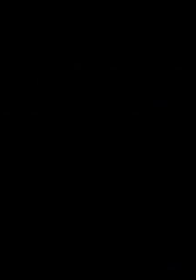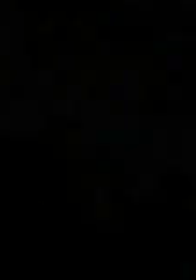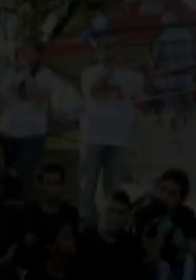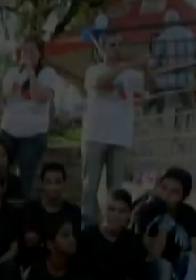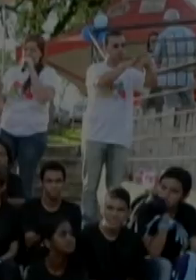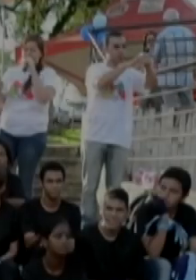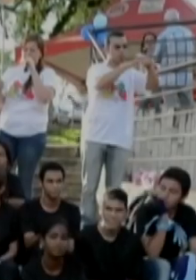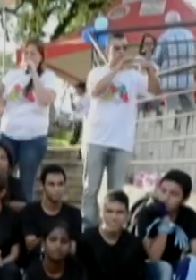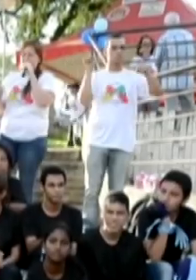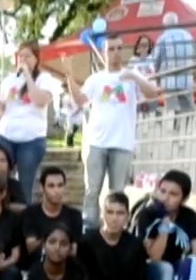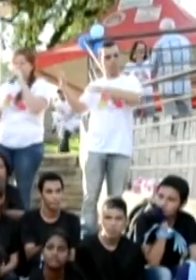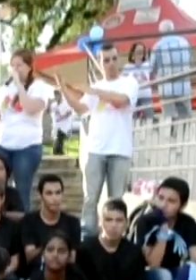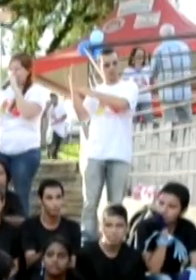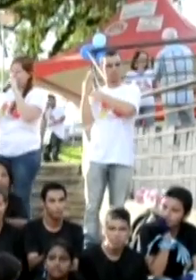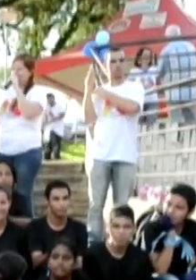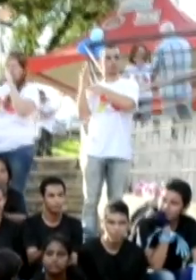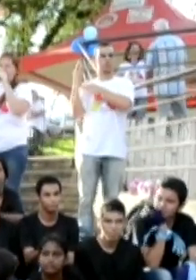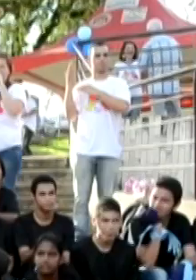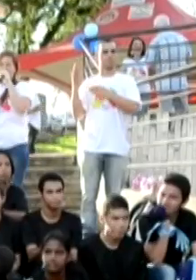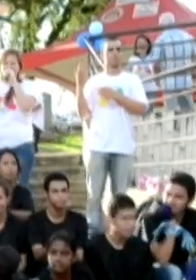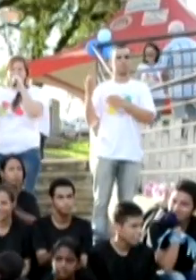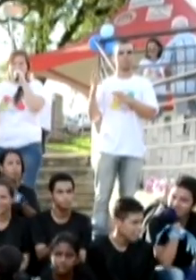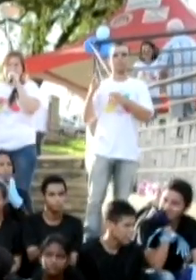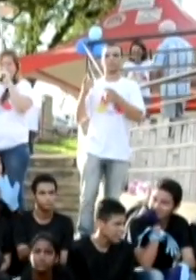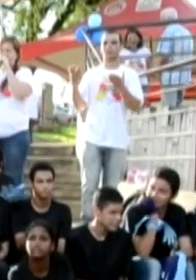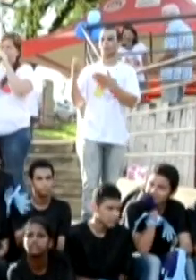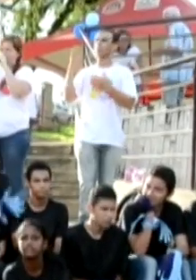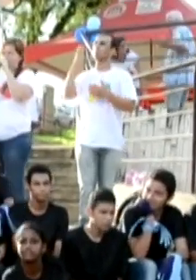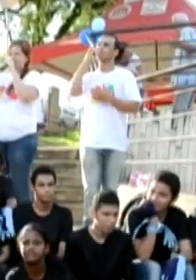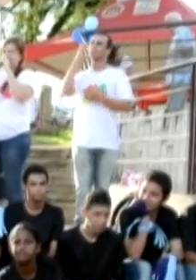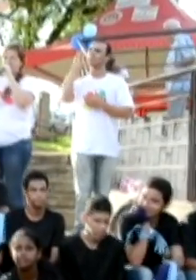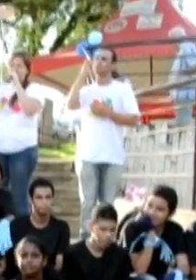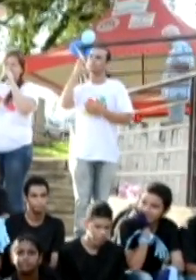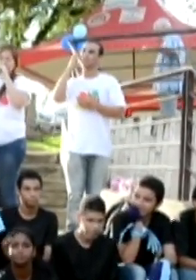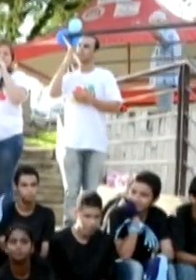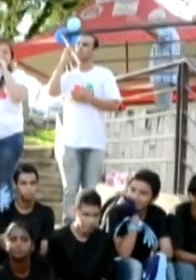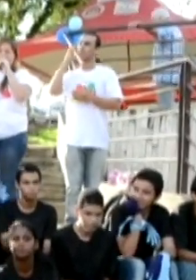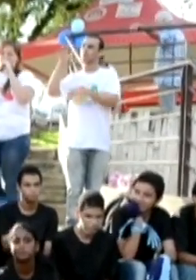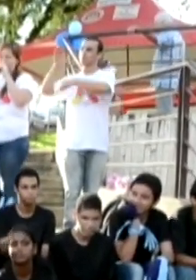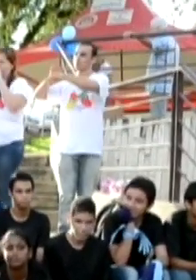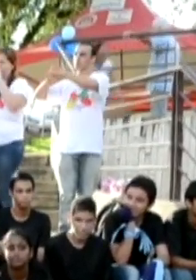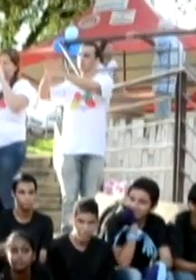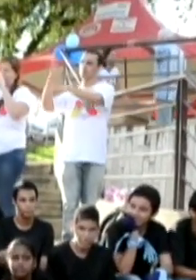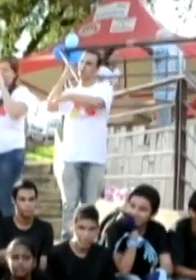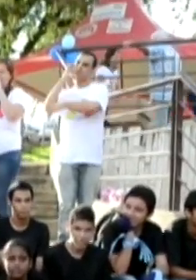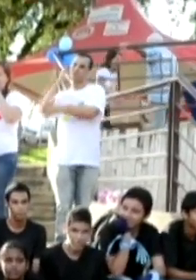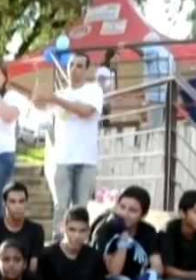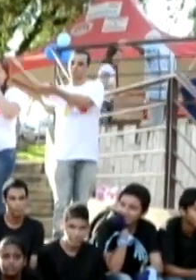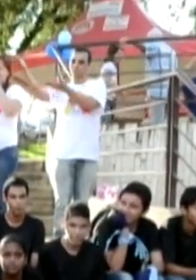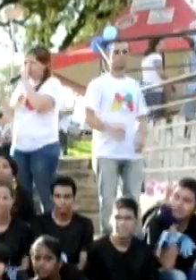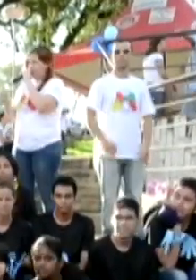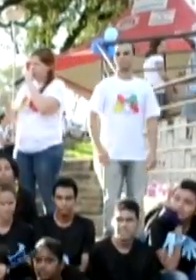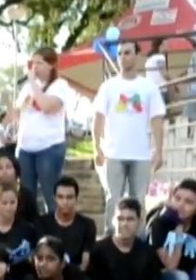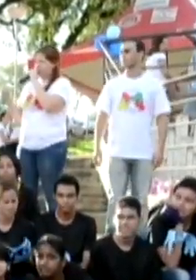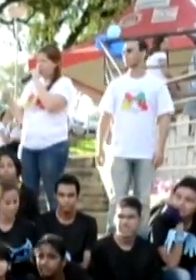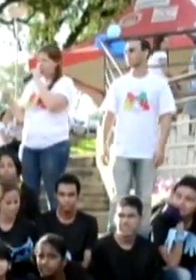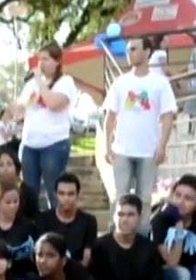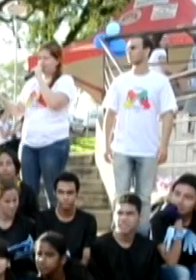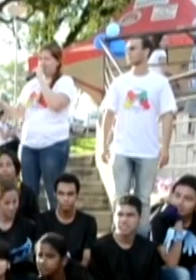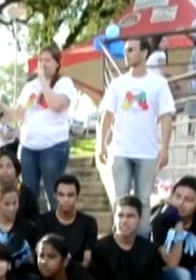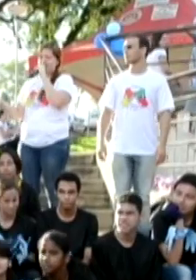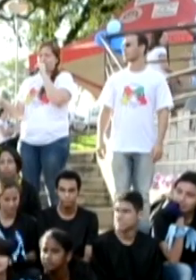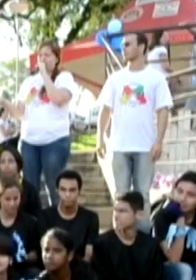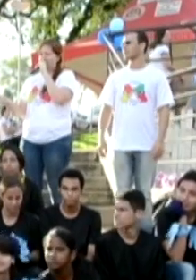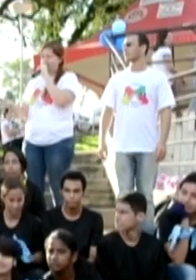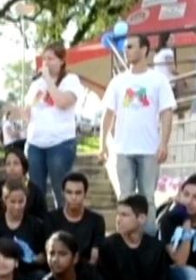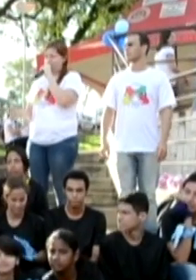E eu chamo a Arine para receber, representar o grupo, tá? Então vamos fazer